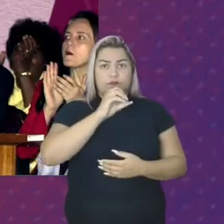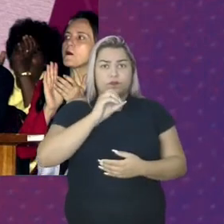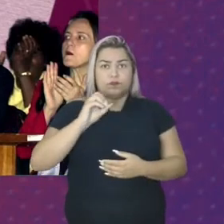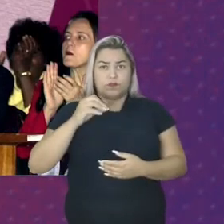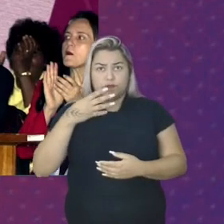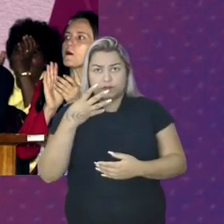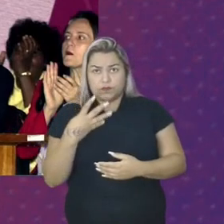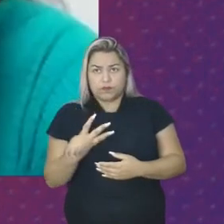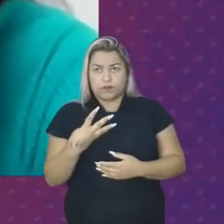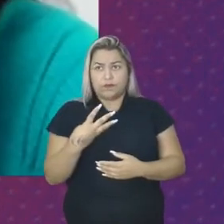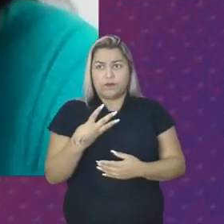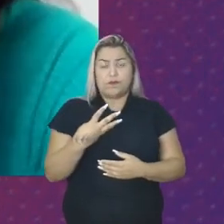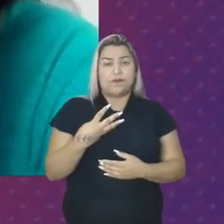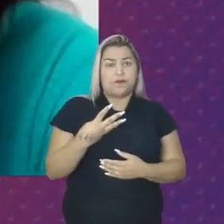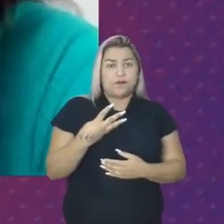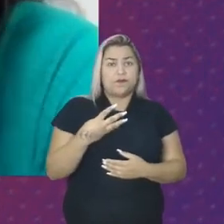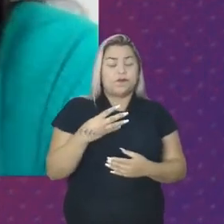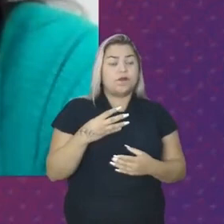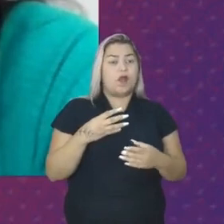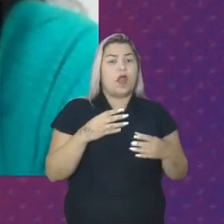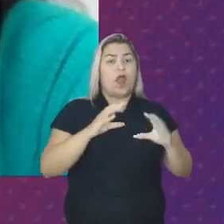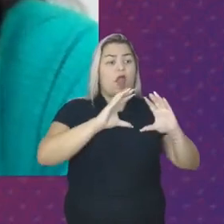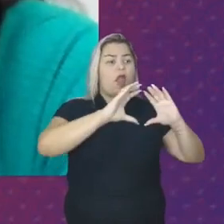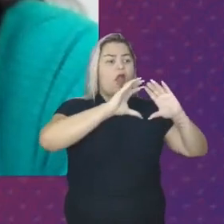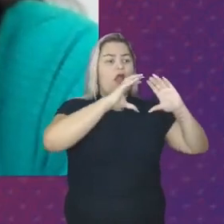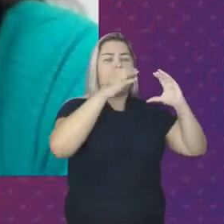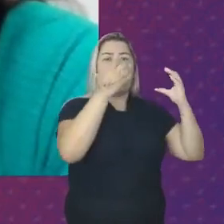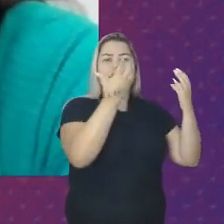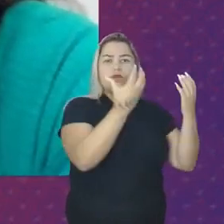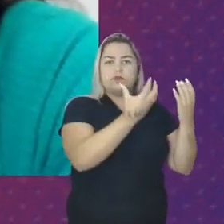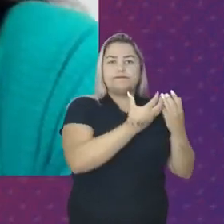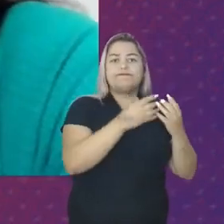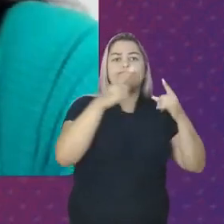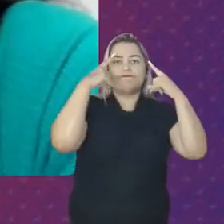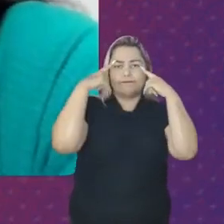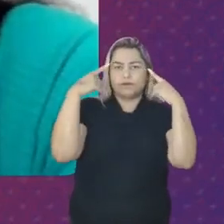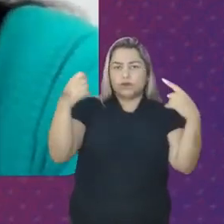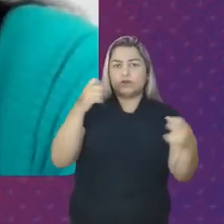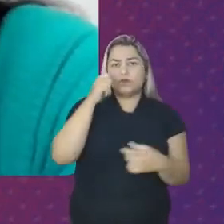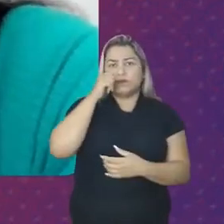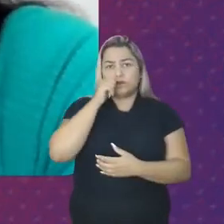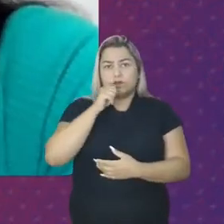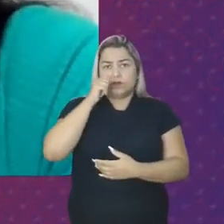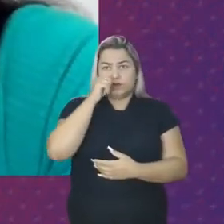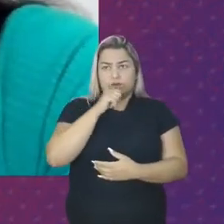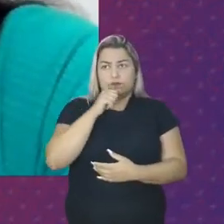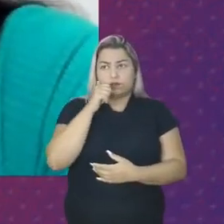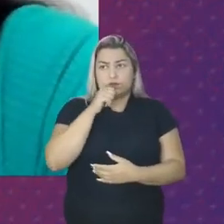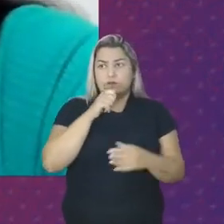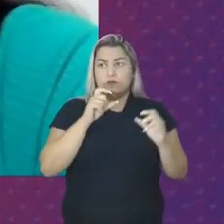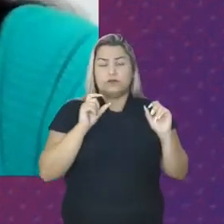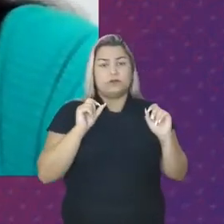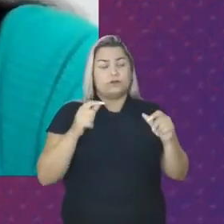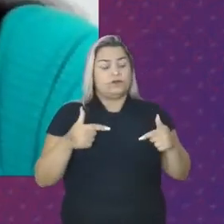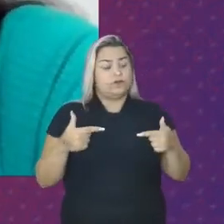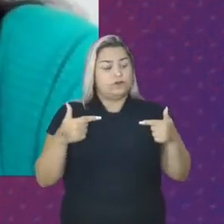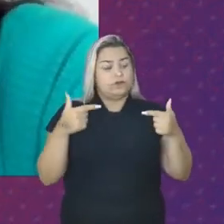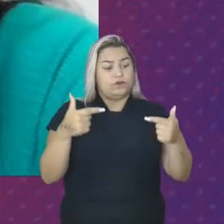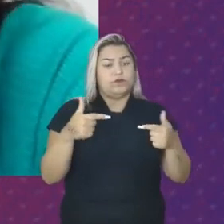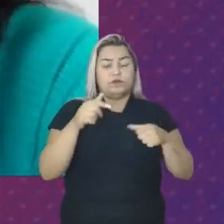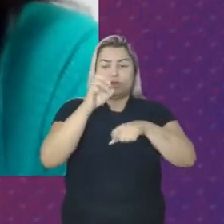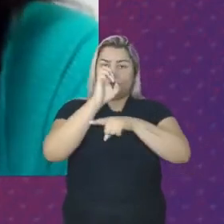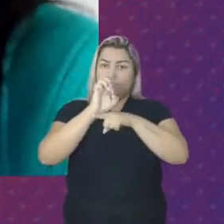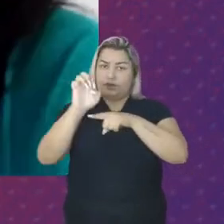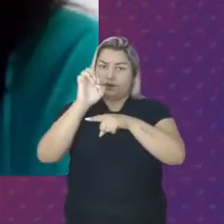E dessa conferência, a sociedade já apontava a violência contra a mulher como uma questão relevante a ser enfrentada pelo